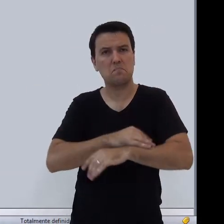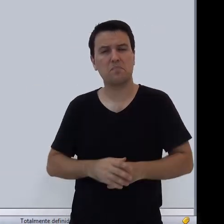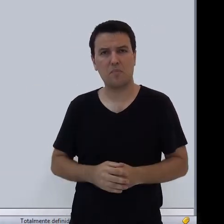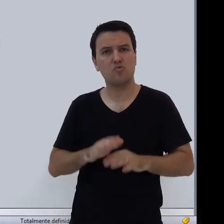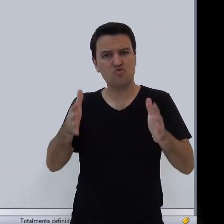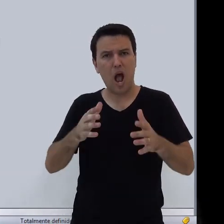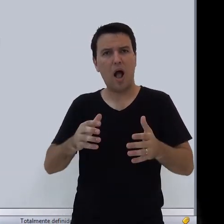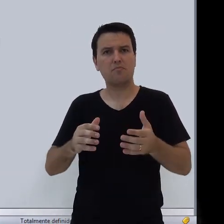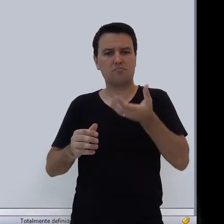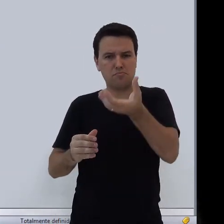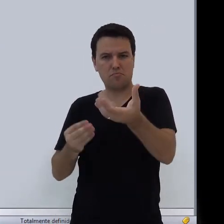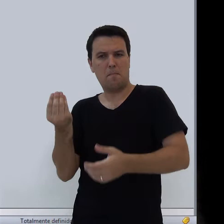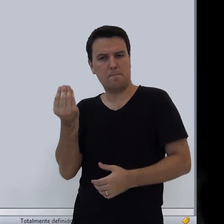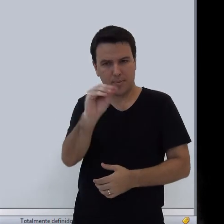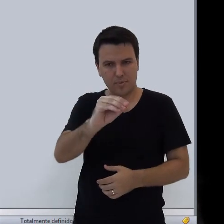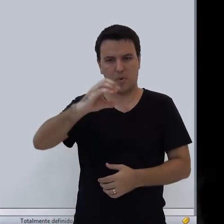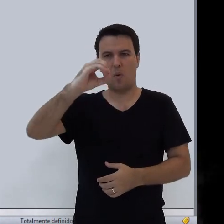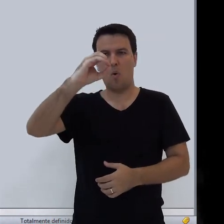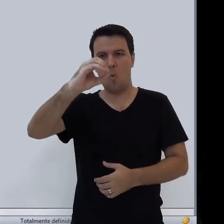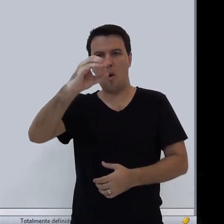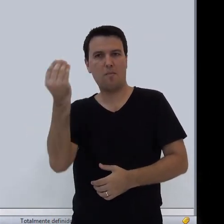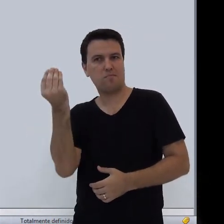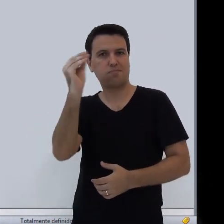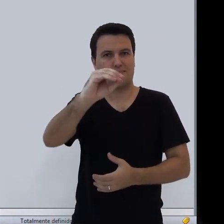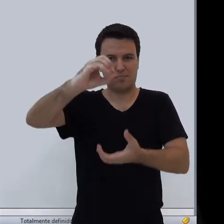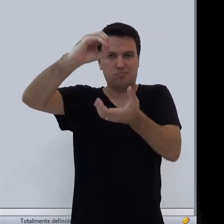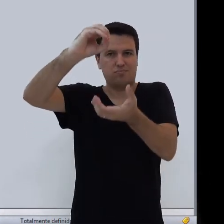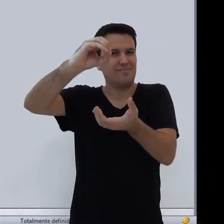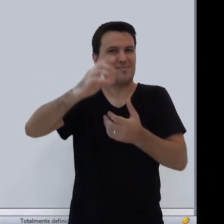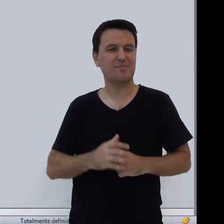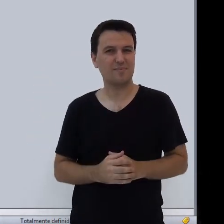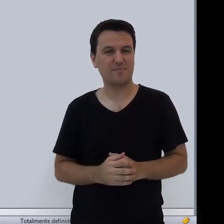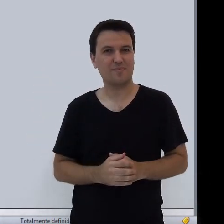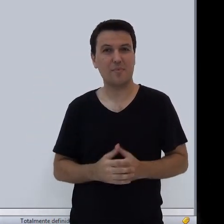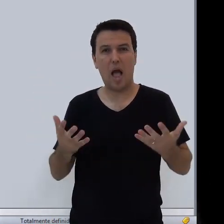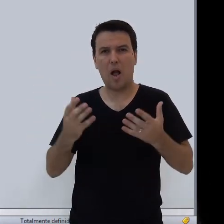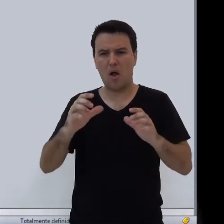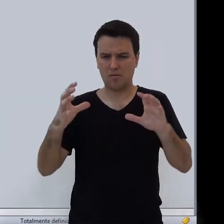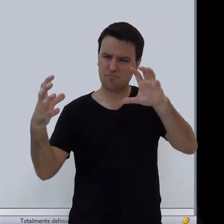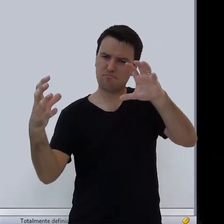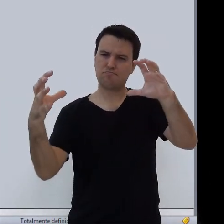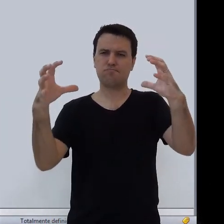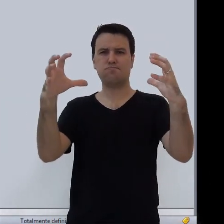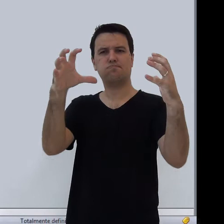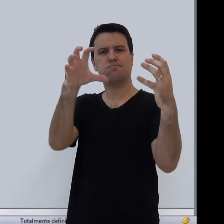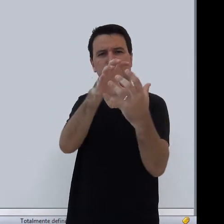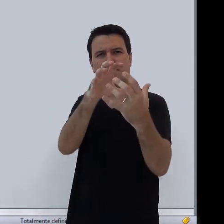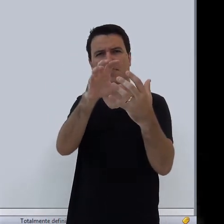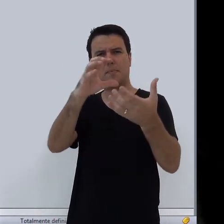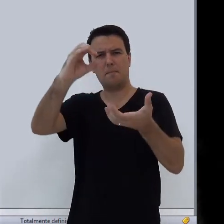Cliquei, pronto, inseri os componentes desejados, né? Eu vou agora girar um pouco a